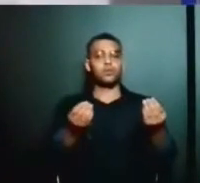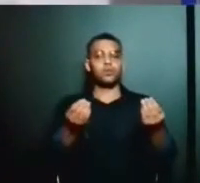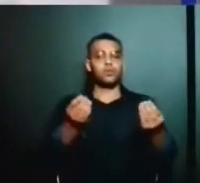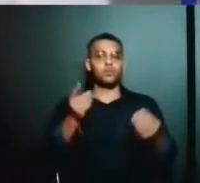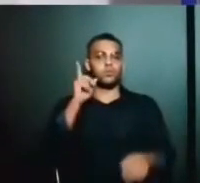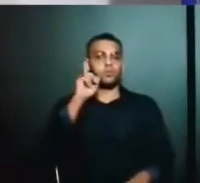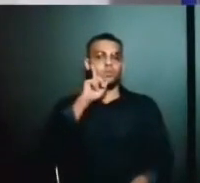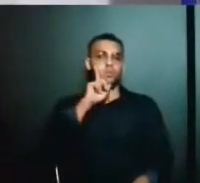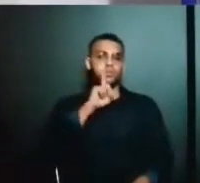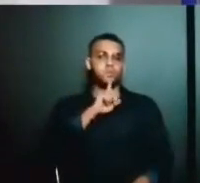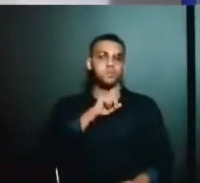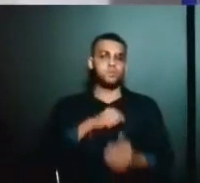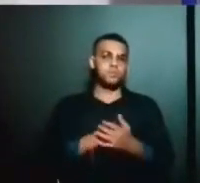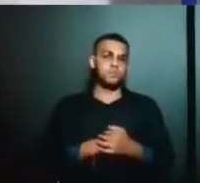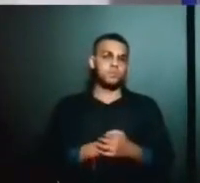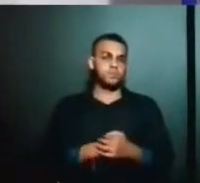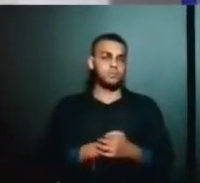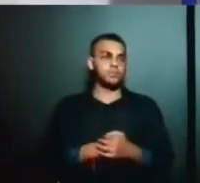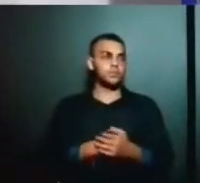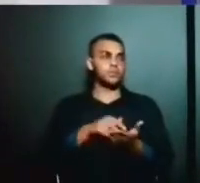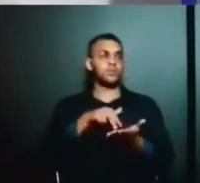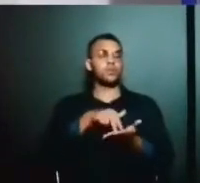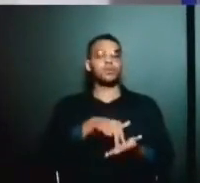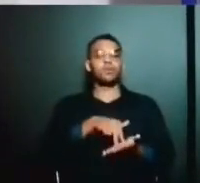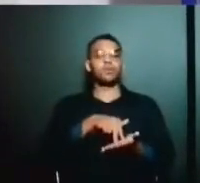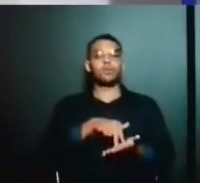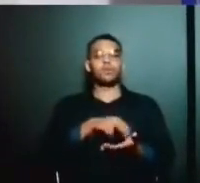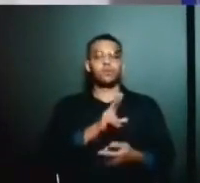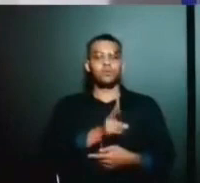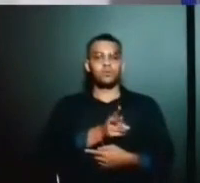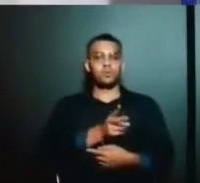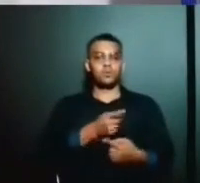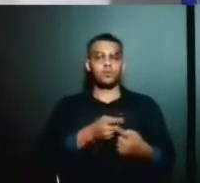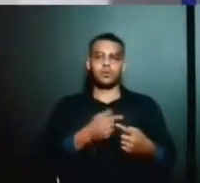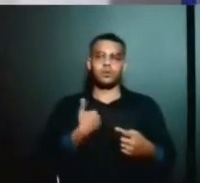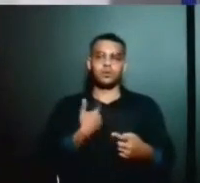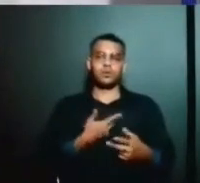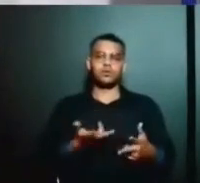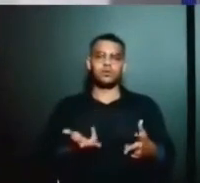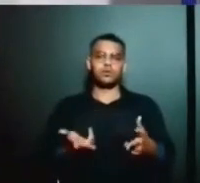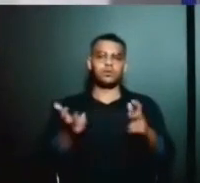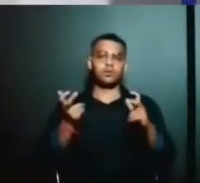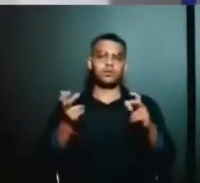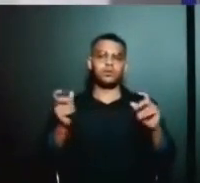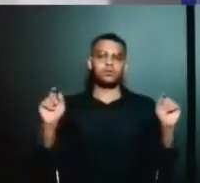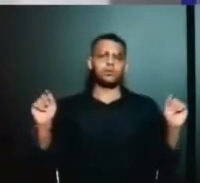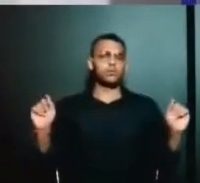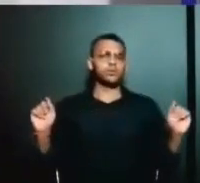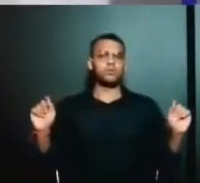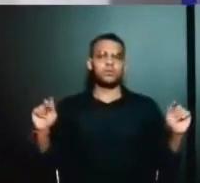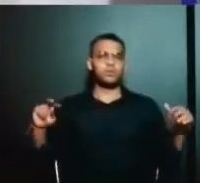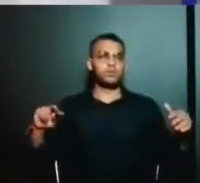Estados Unidos ainda resistem, porque a gente vê alguma coisa acontecendo. O que é?